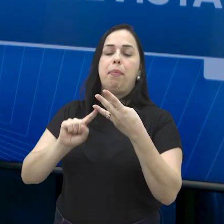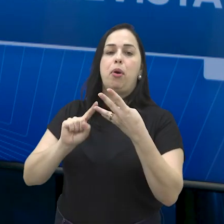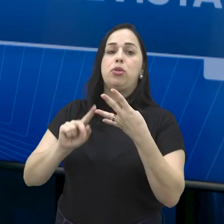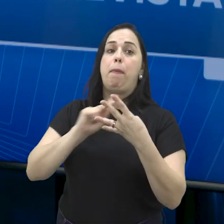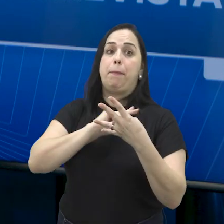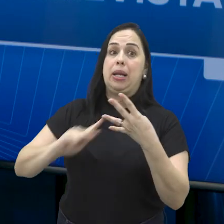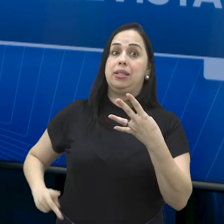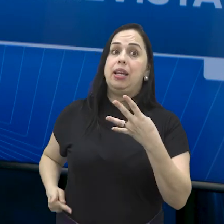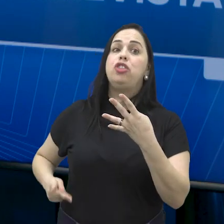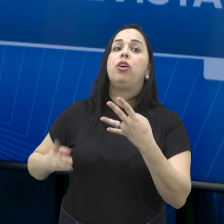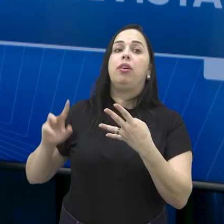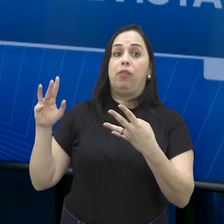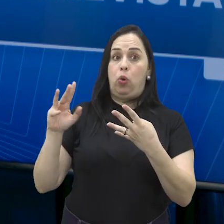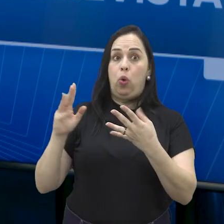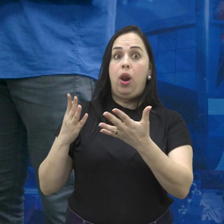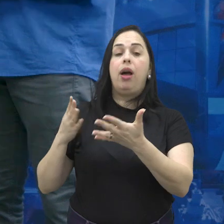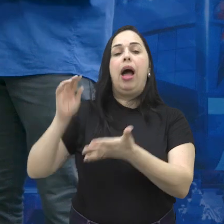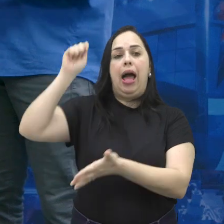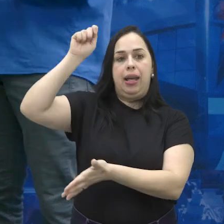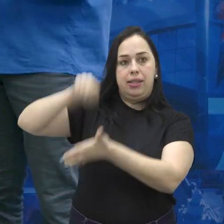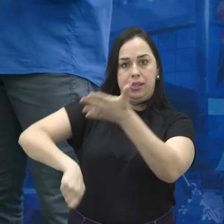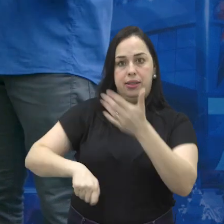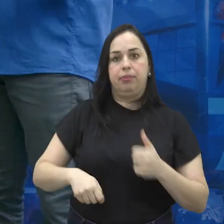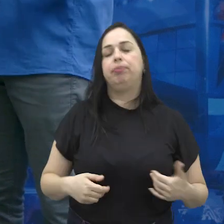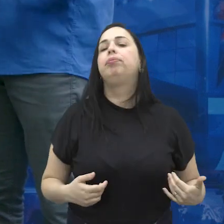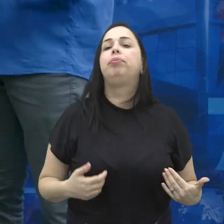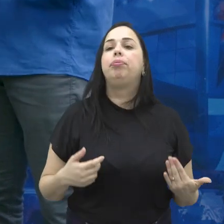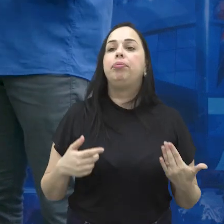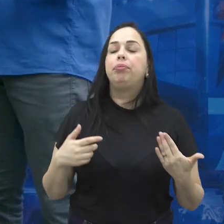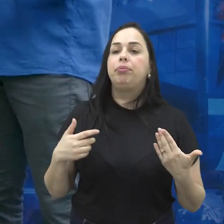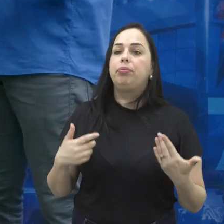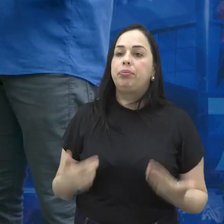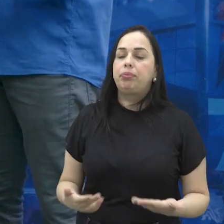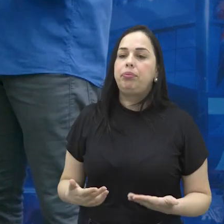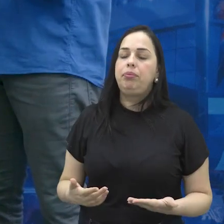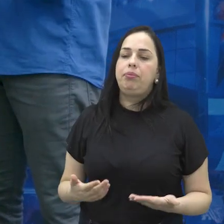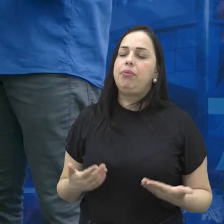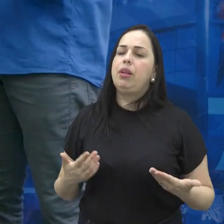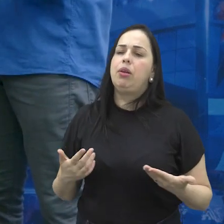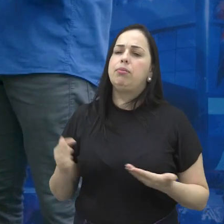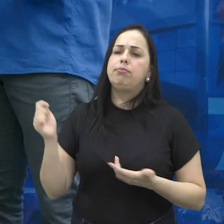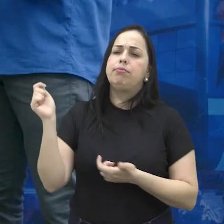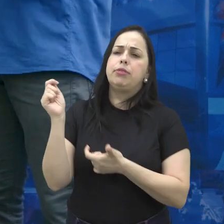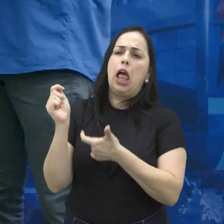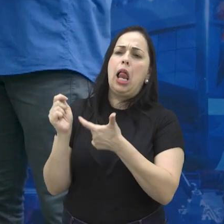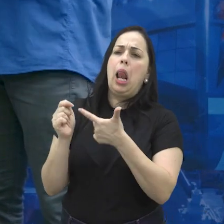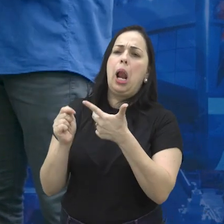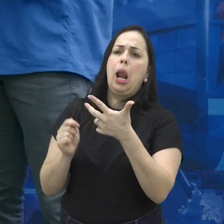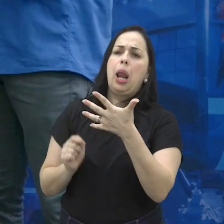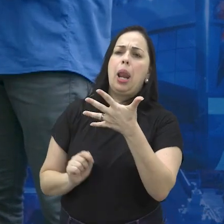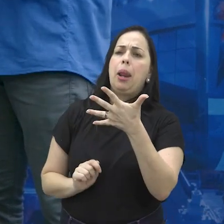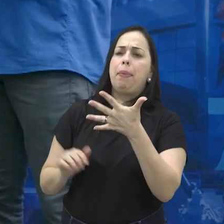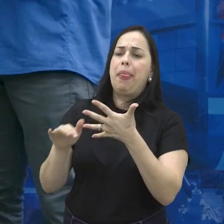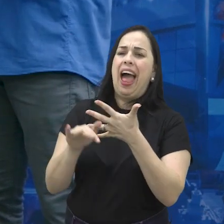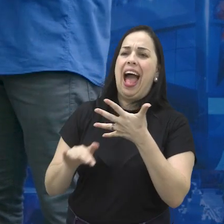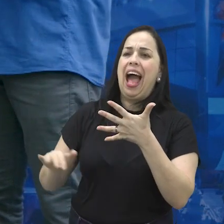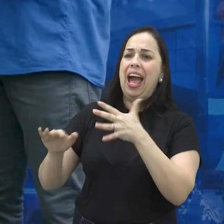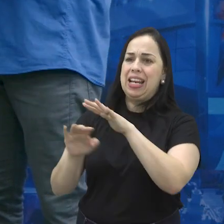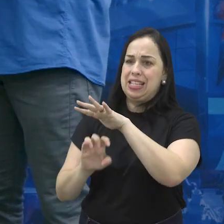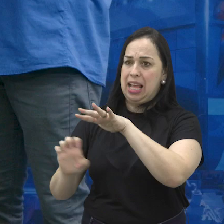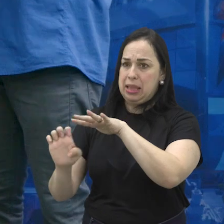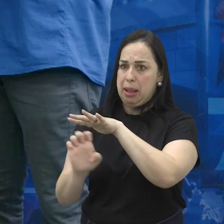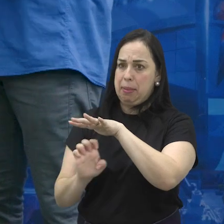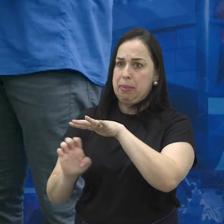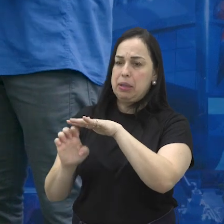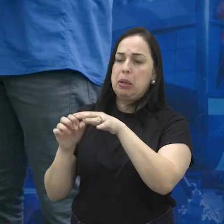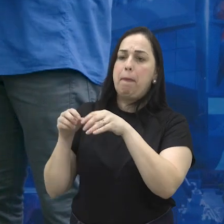nosso presidente. Perfeito. E quais são os principais pontos trabalhistas também no ponto de vista